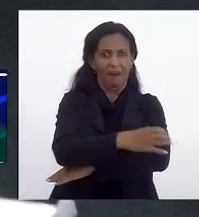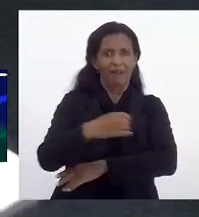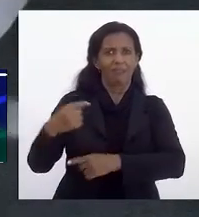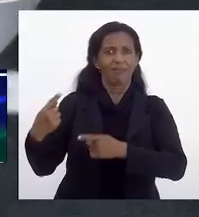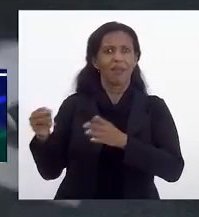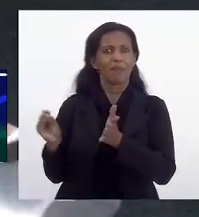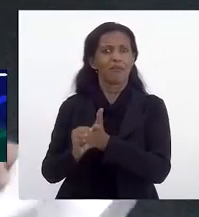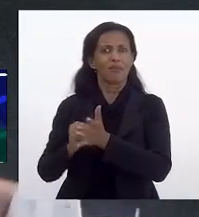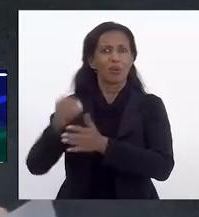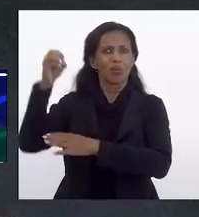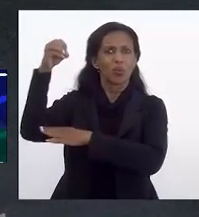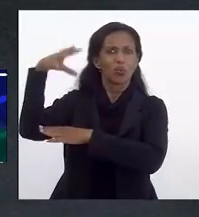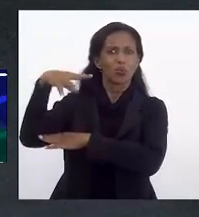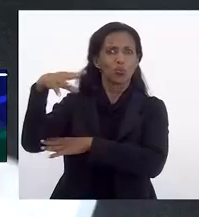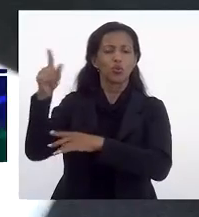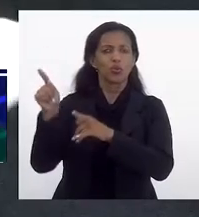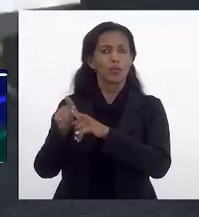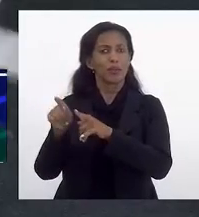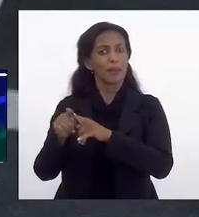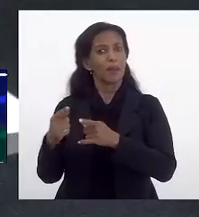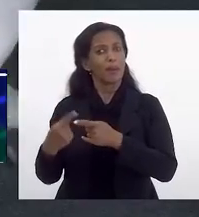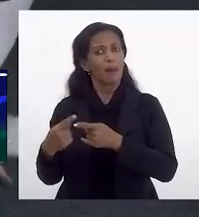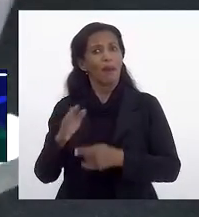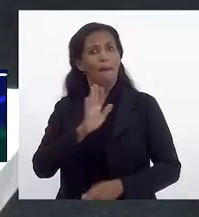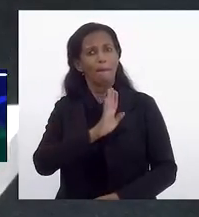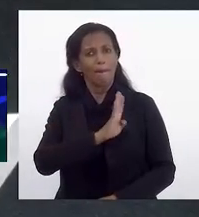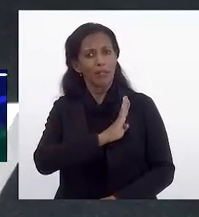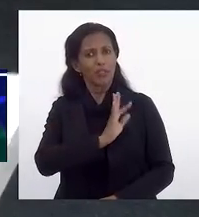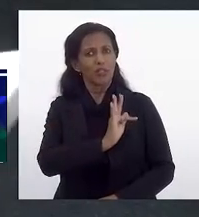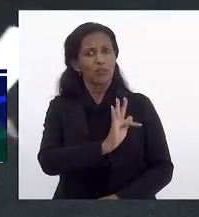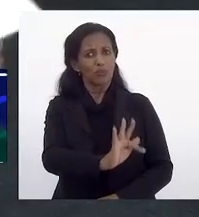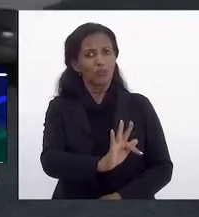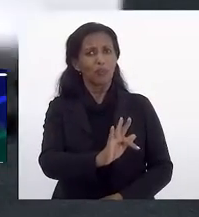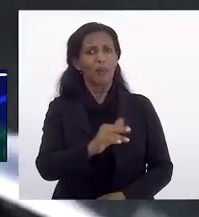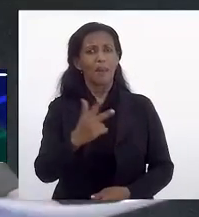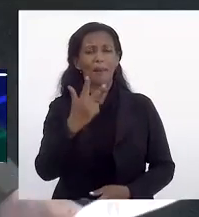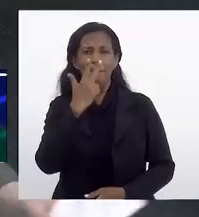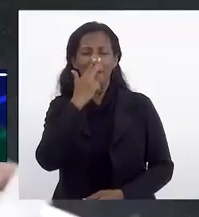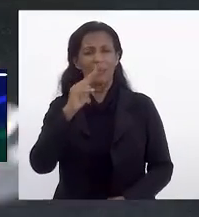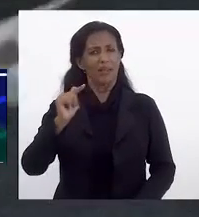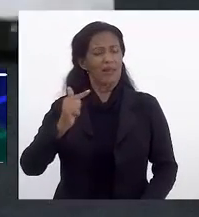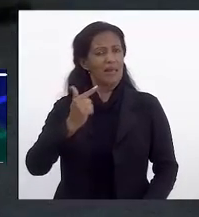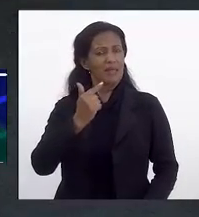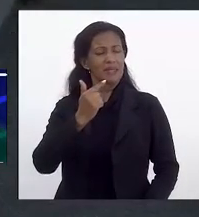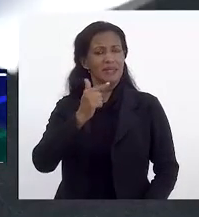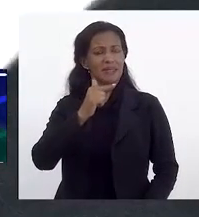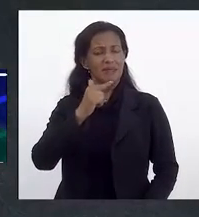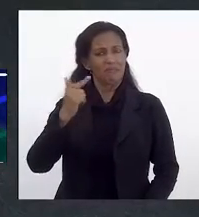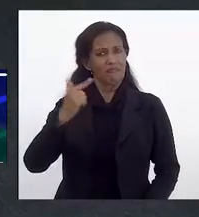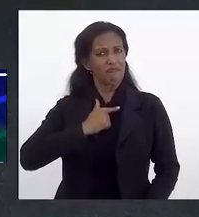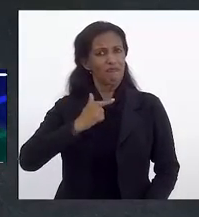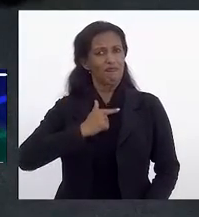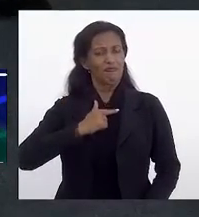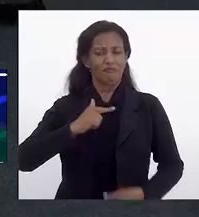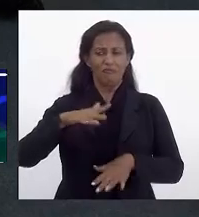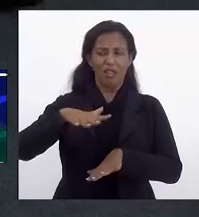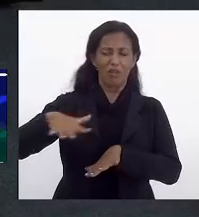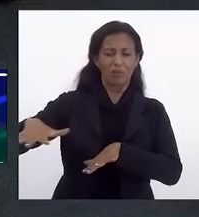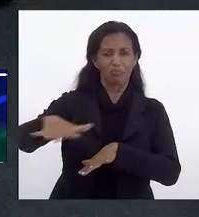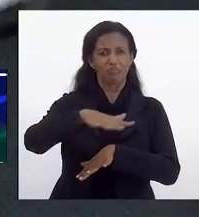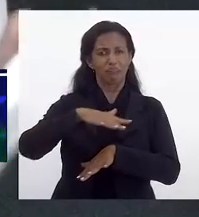pública, porque a Baixada Fluminense é sempre tido como seu patinho feio. E eu fiz aqui hoje um